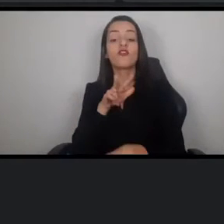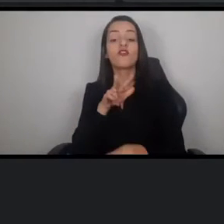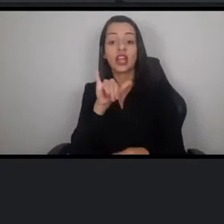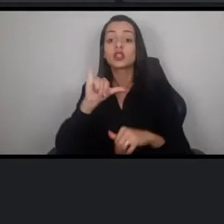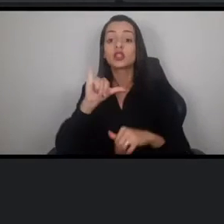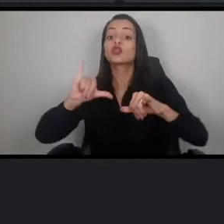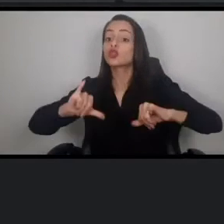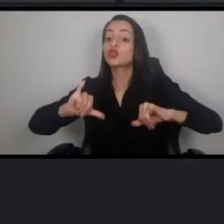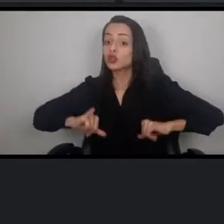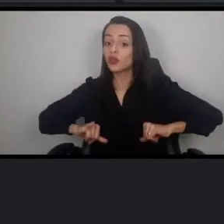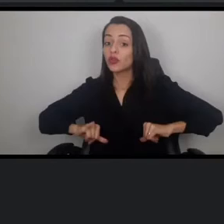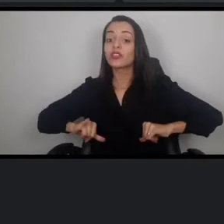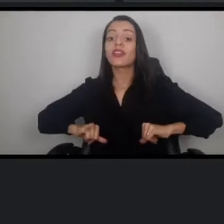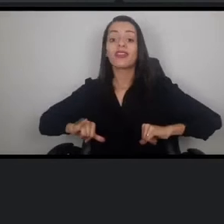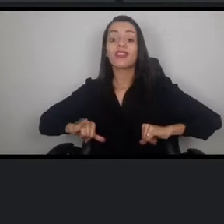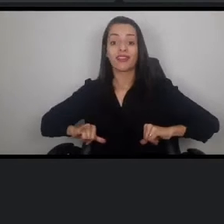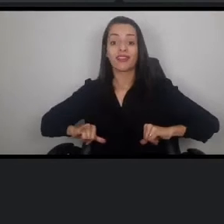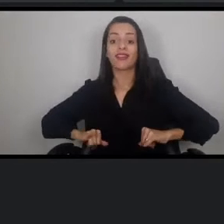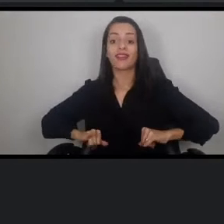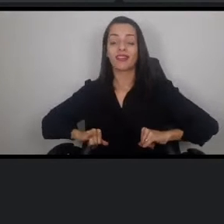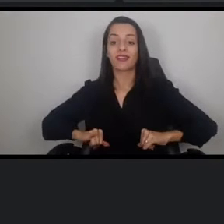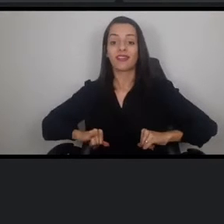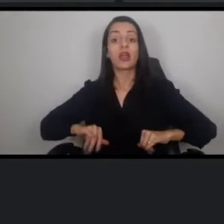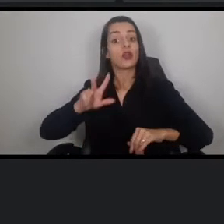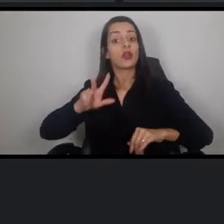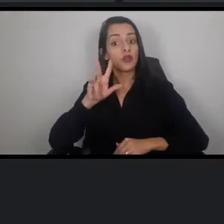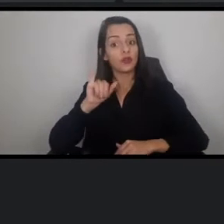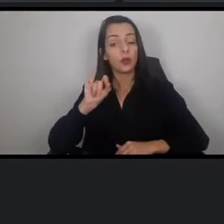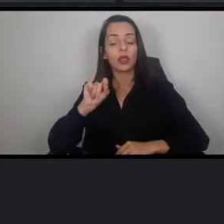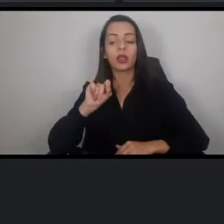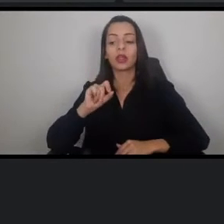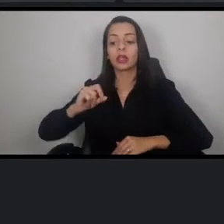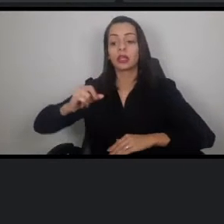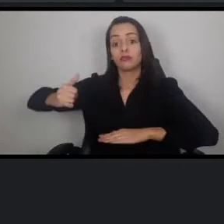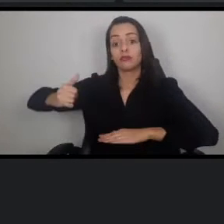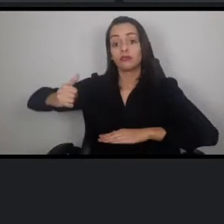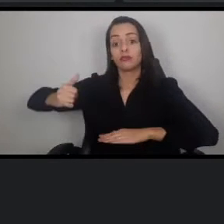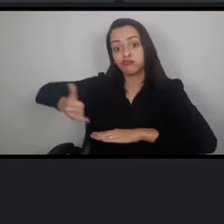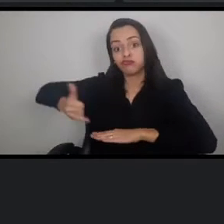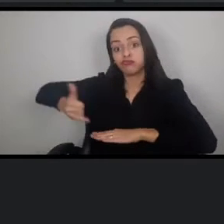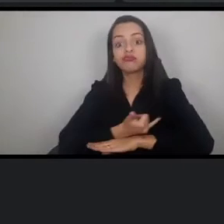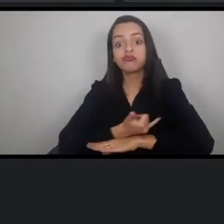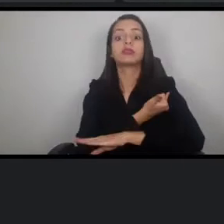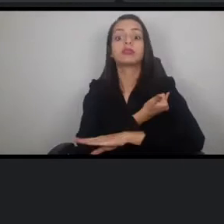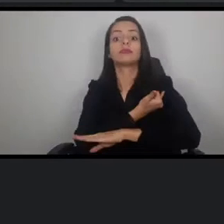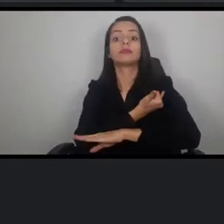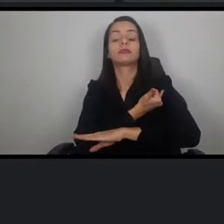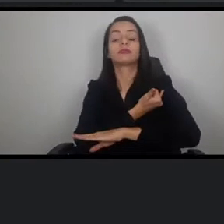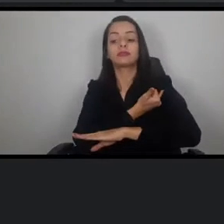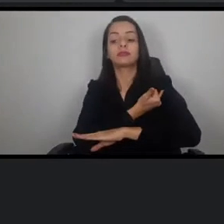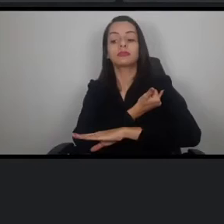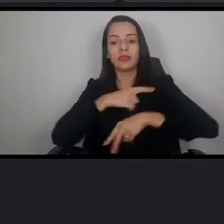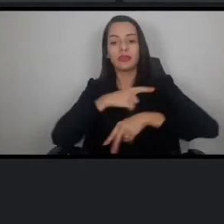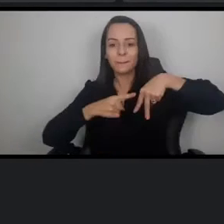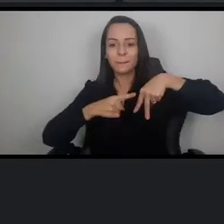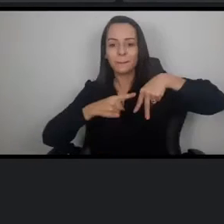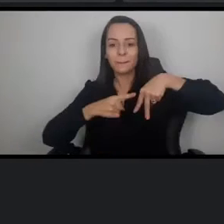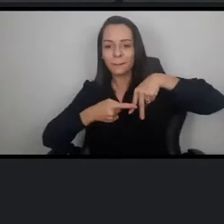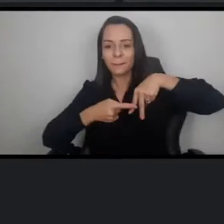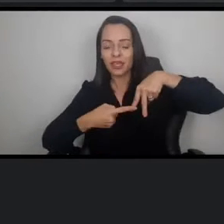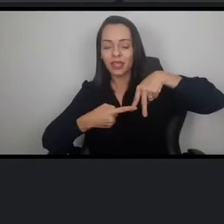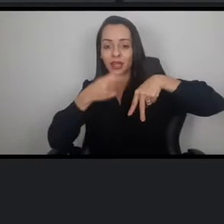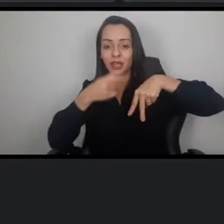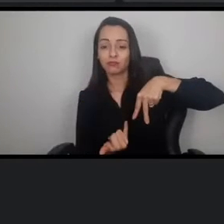uma descarga, vai passar pelos órgãos genitais, a musculatura vai contrair e, dependendo